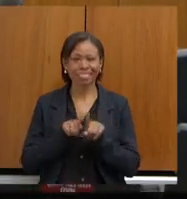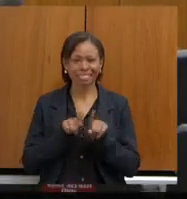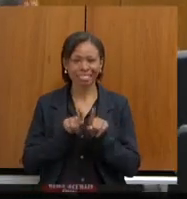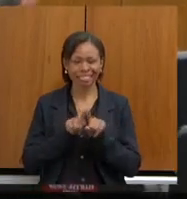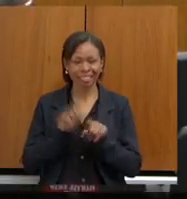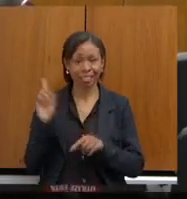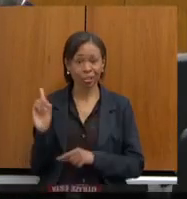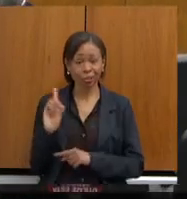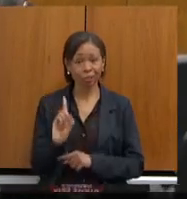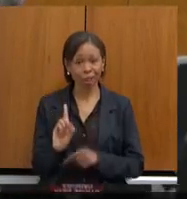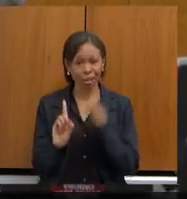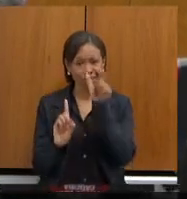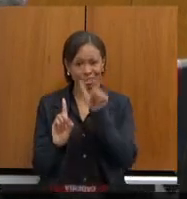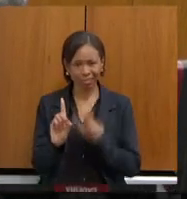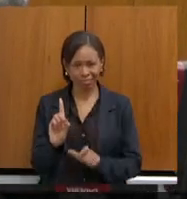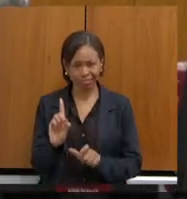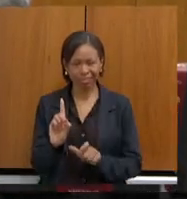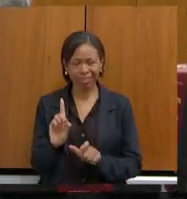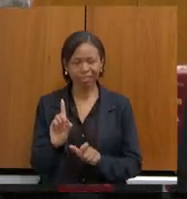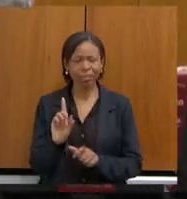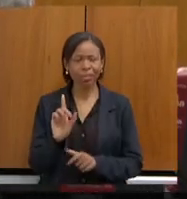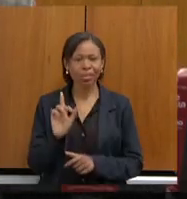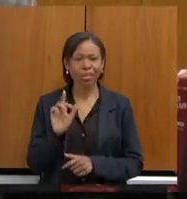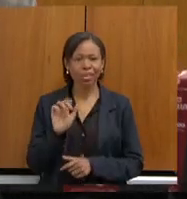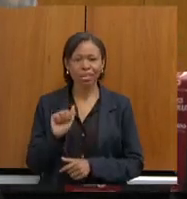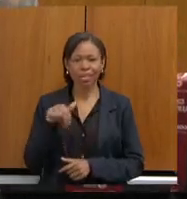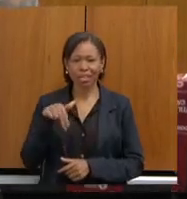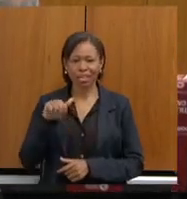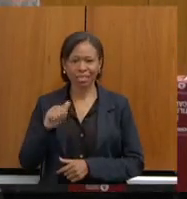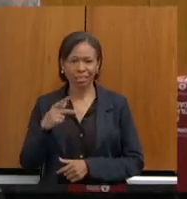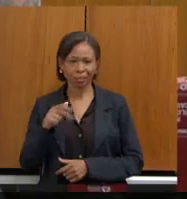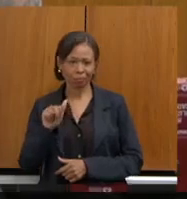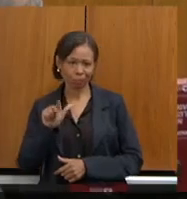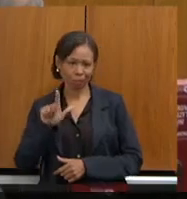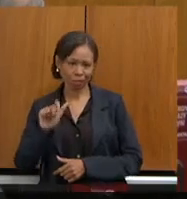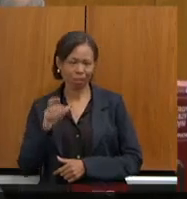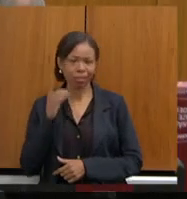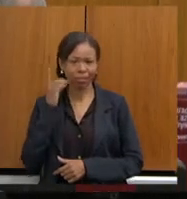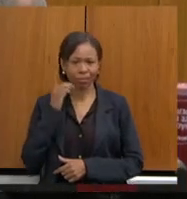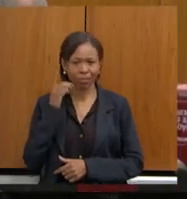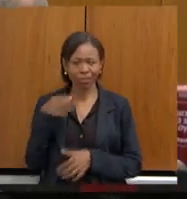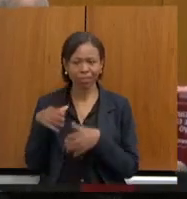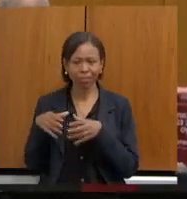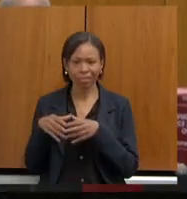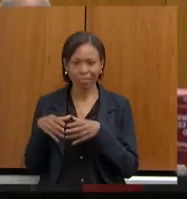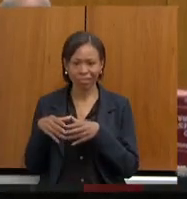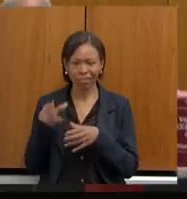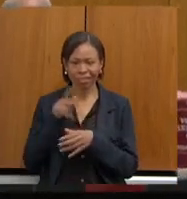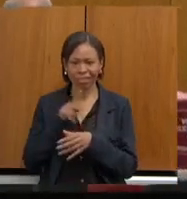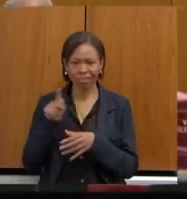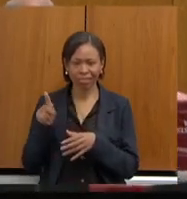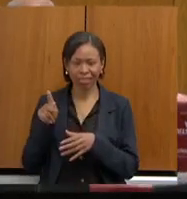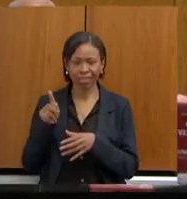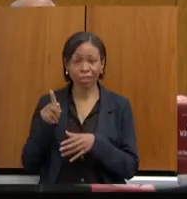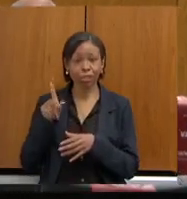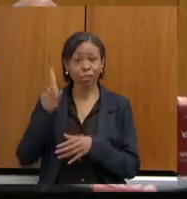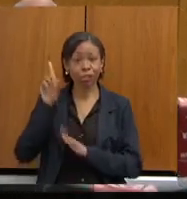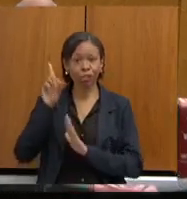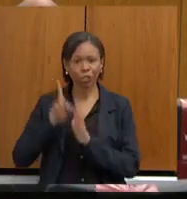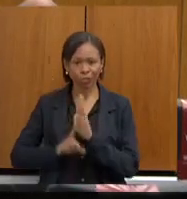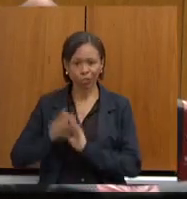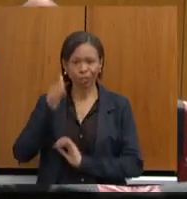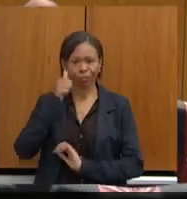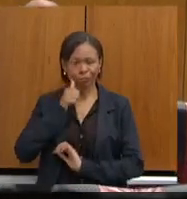a presença da Luz deputada Ana Paula Siqueira presidente da Comissão de defesa dos direitos da mulher